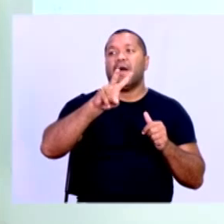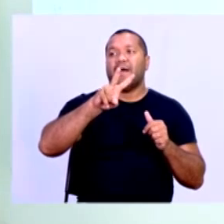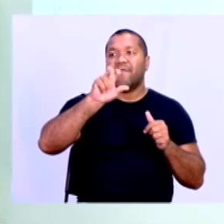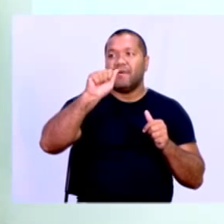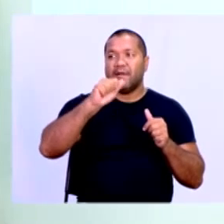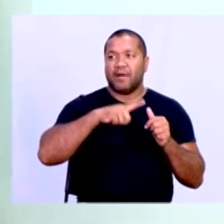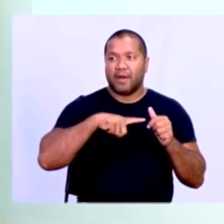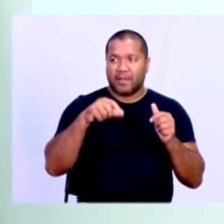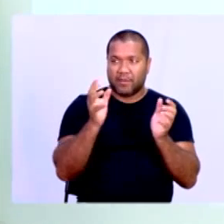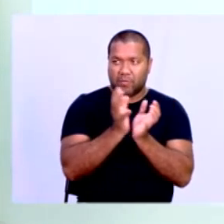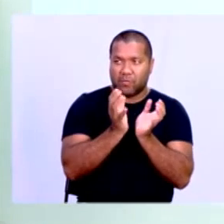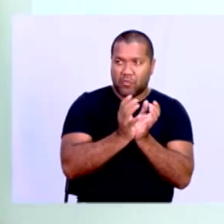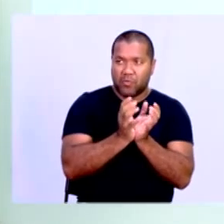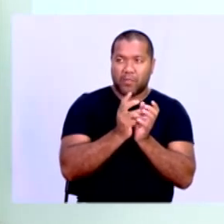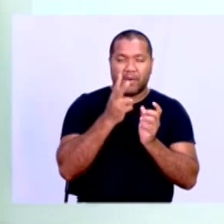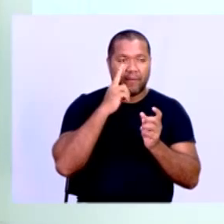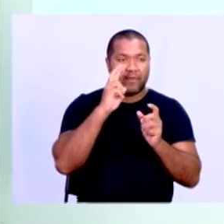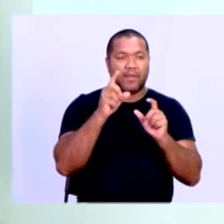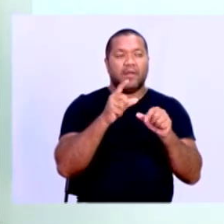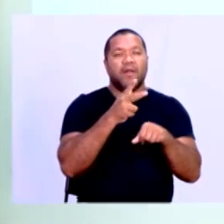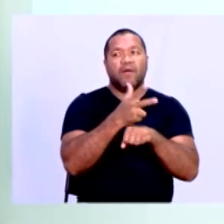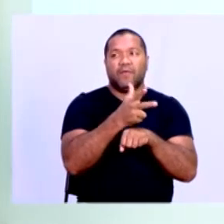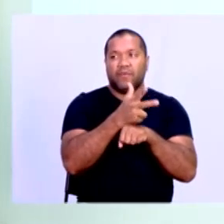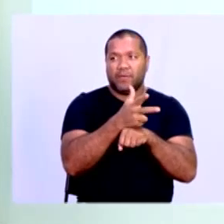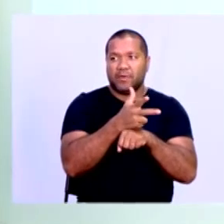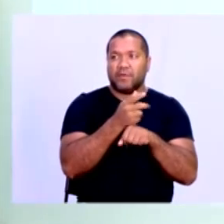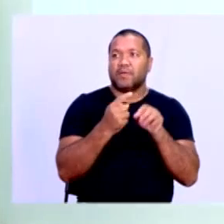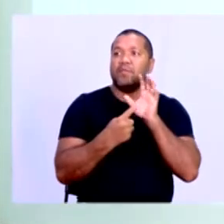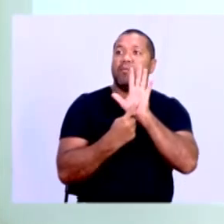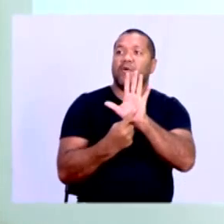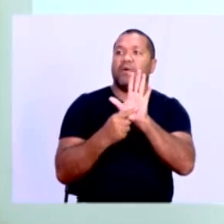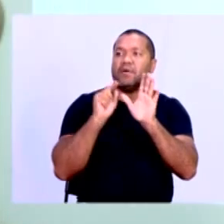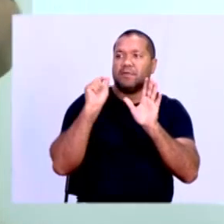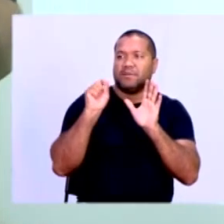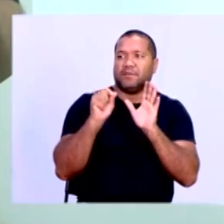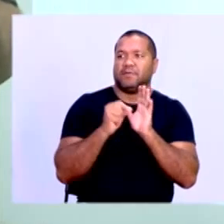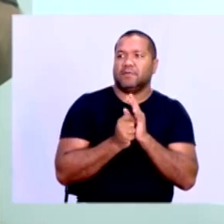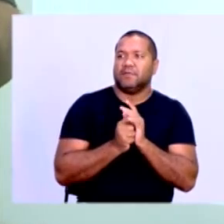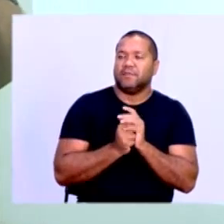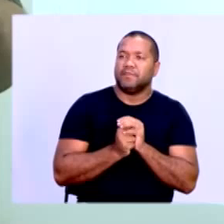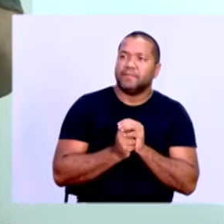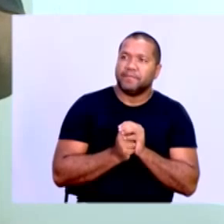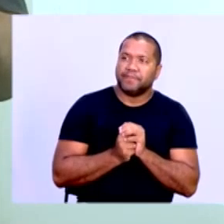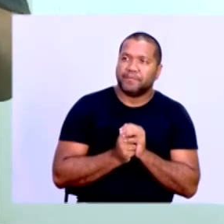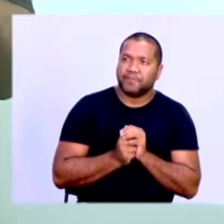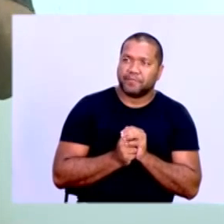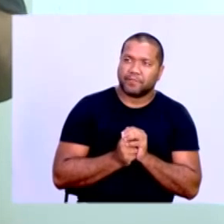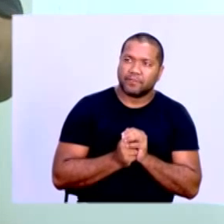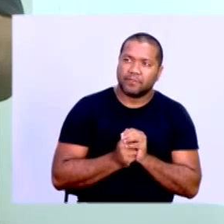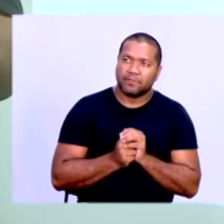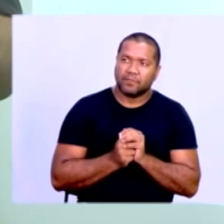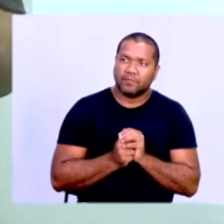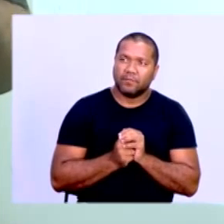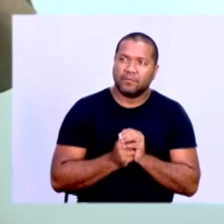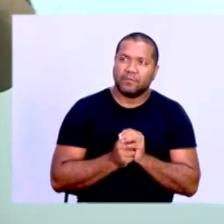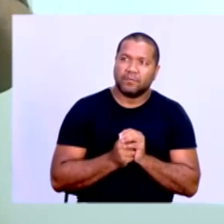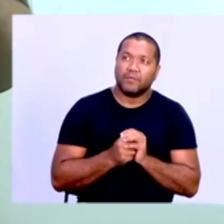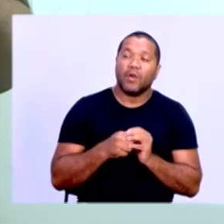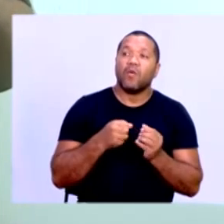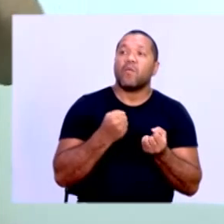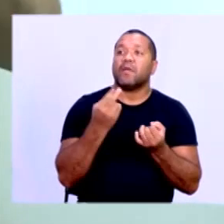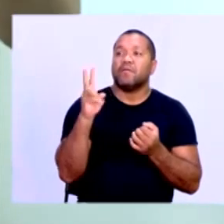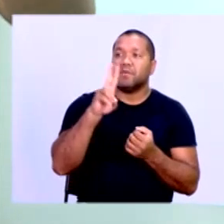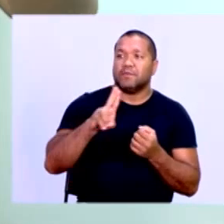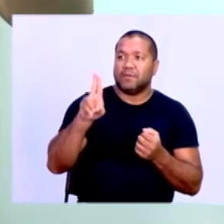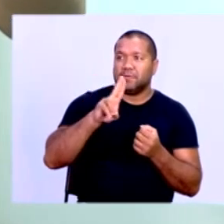para ver o vídeo, né, do Cloud 9, que tem a demonstração disso. Então veja o seguinte, quando você usa o